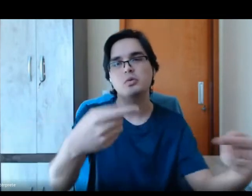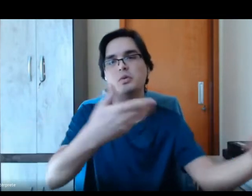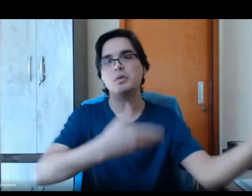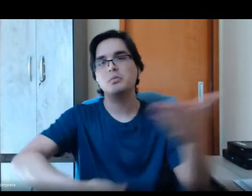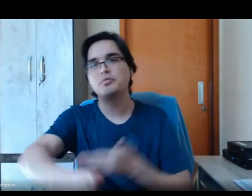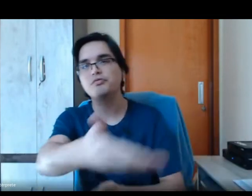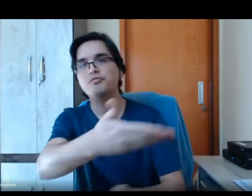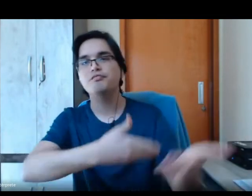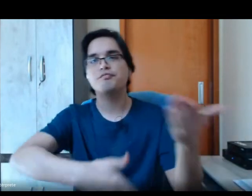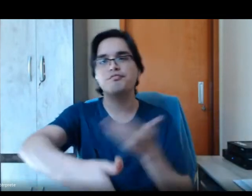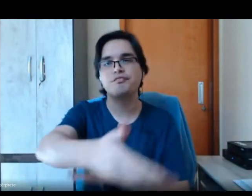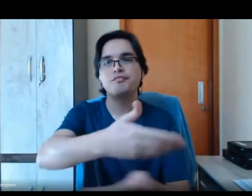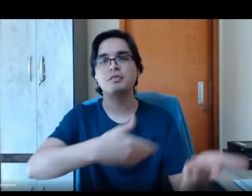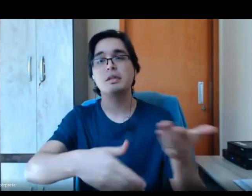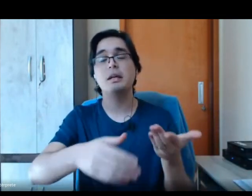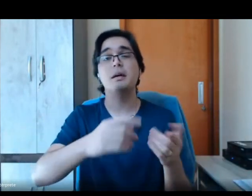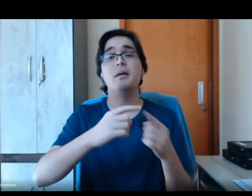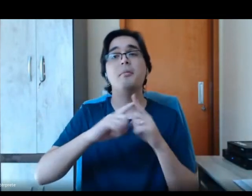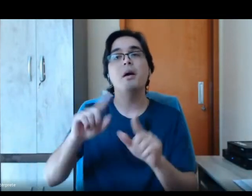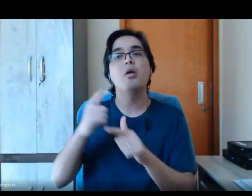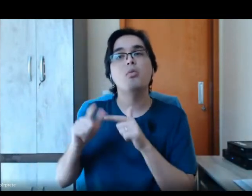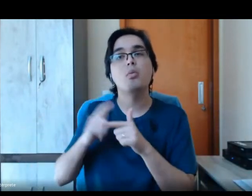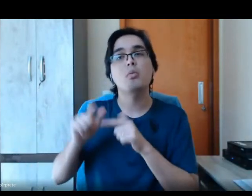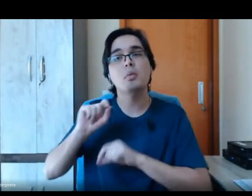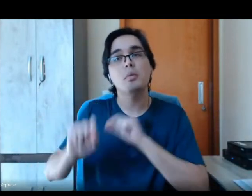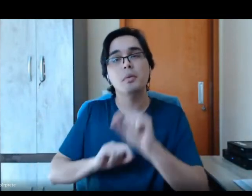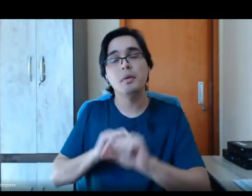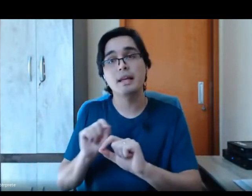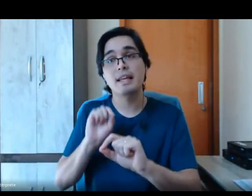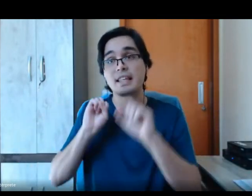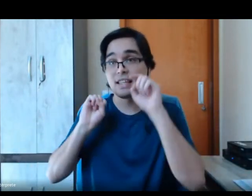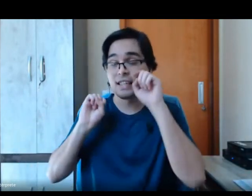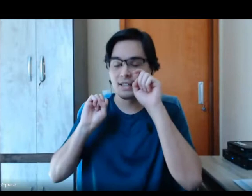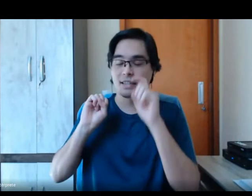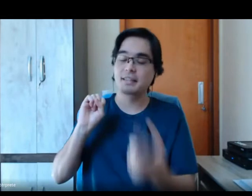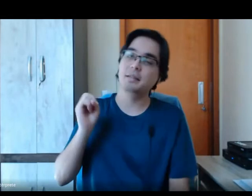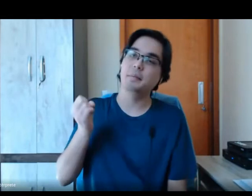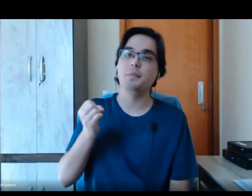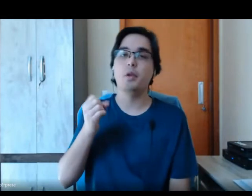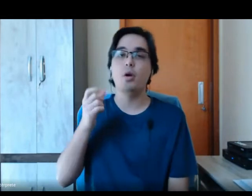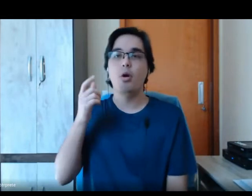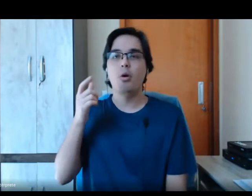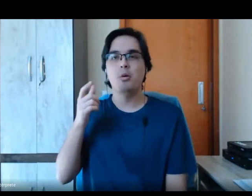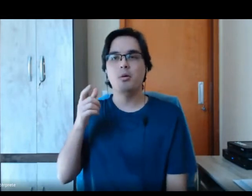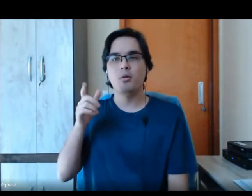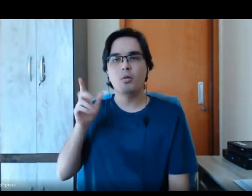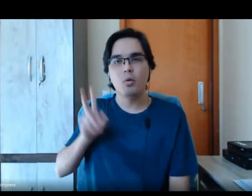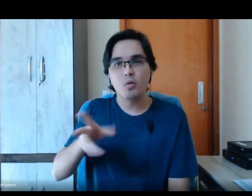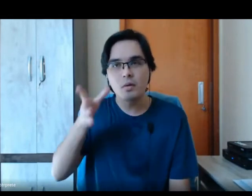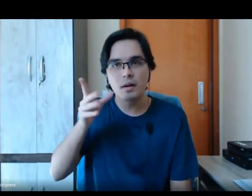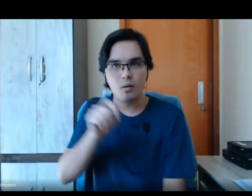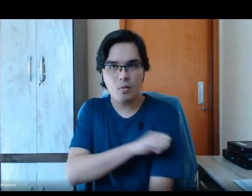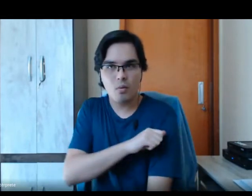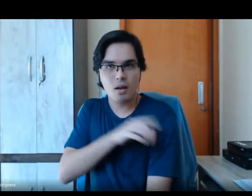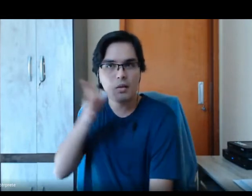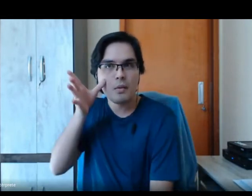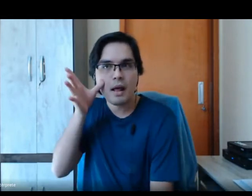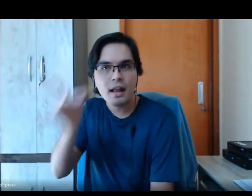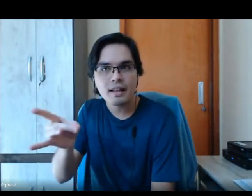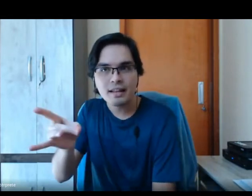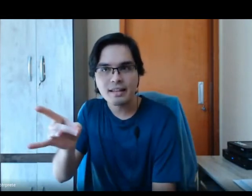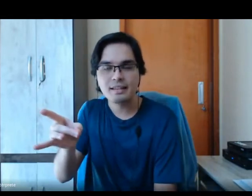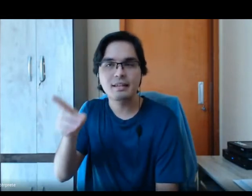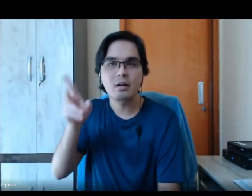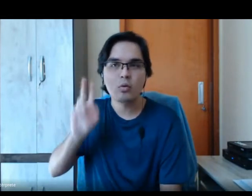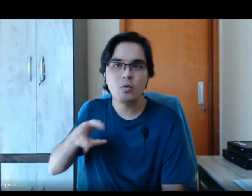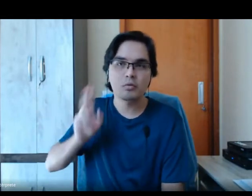acredito, professor, que no máximo pensar em 2 horas, se a gente puder pensar em alguma coisa assim. Eu acho que depois cansa, a gente